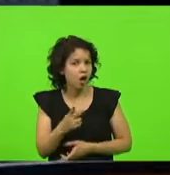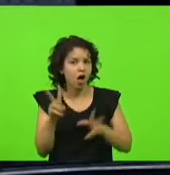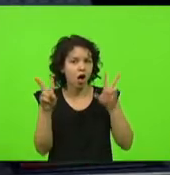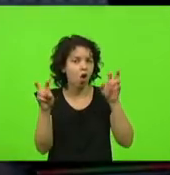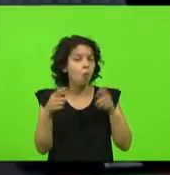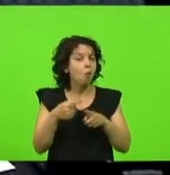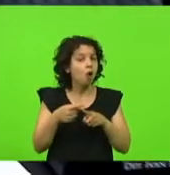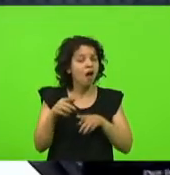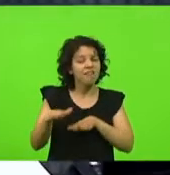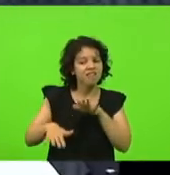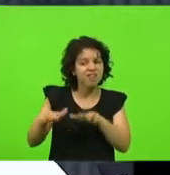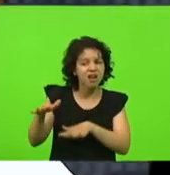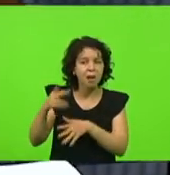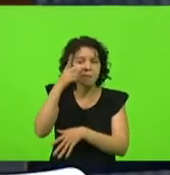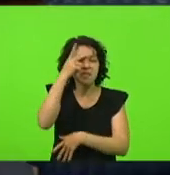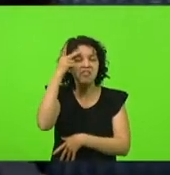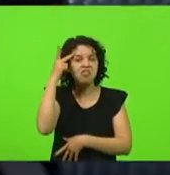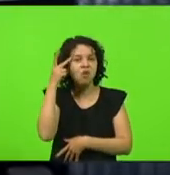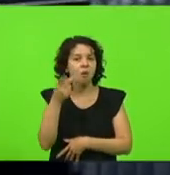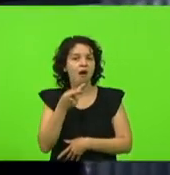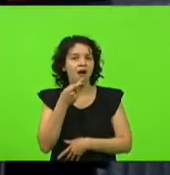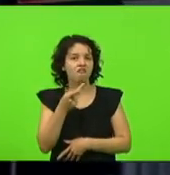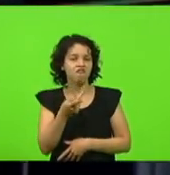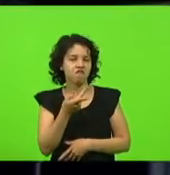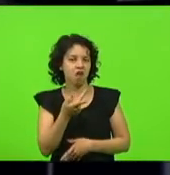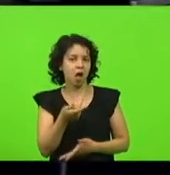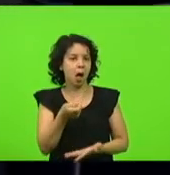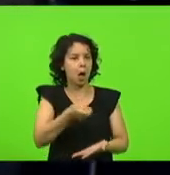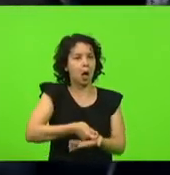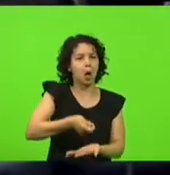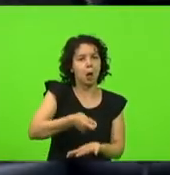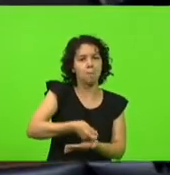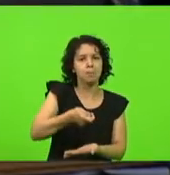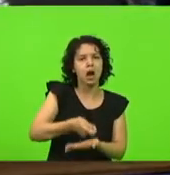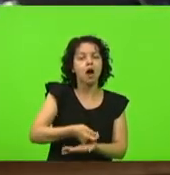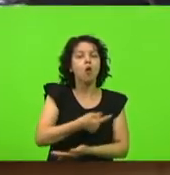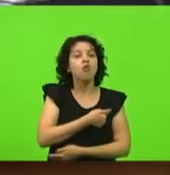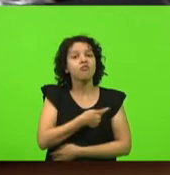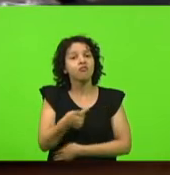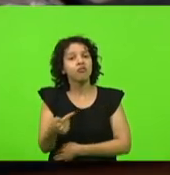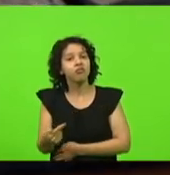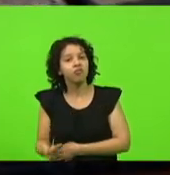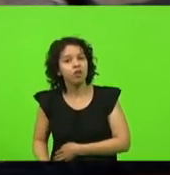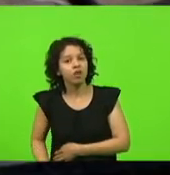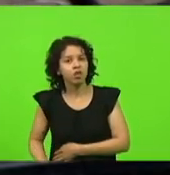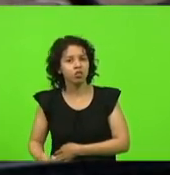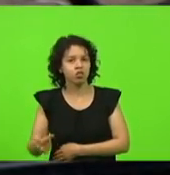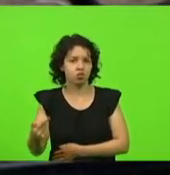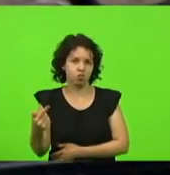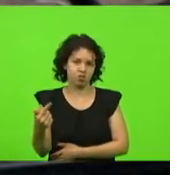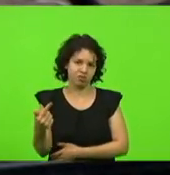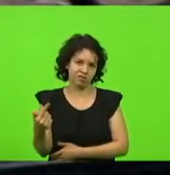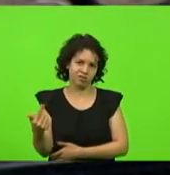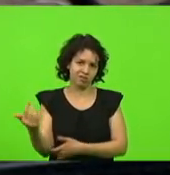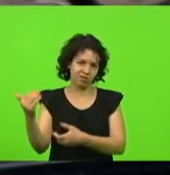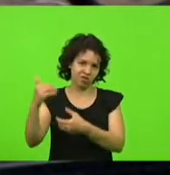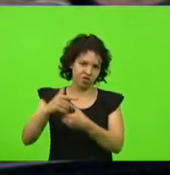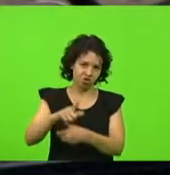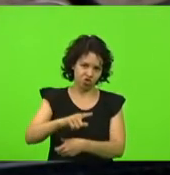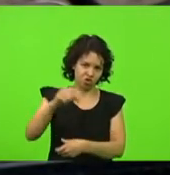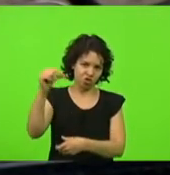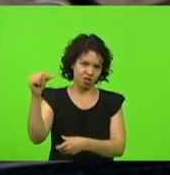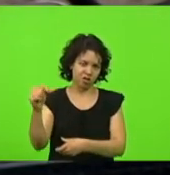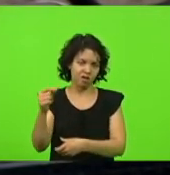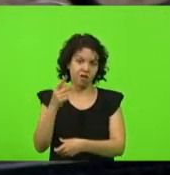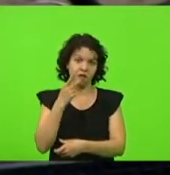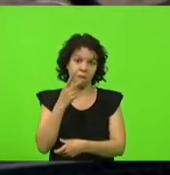pessoas querem dar uma de isentão e vir aqui cobrar do governo que o elegeu, né, para fazer de conta que está fazendo uma